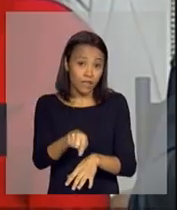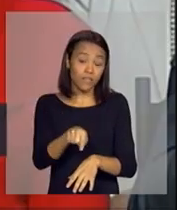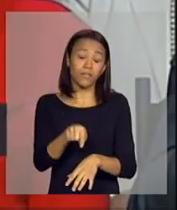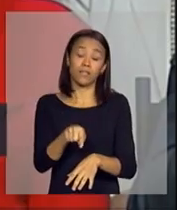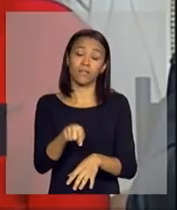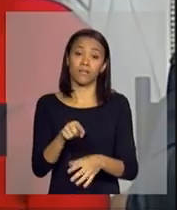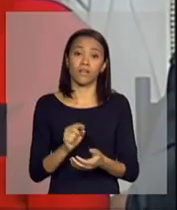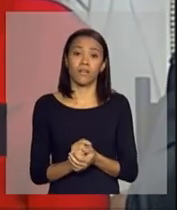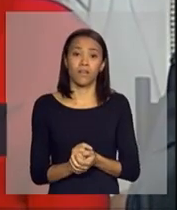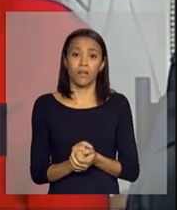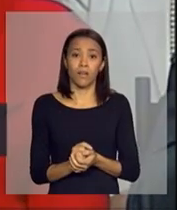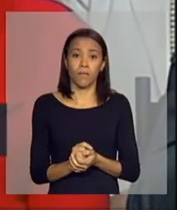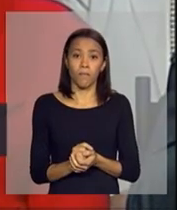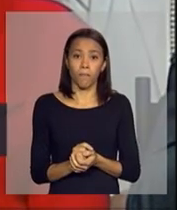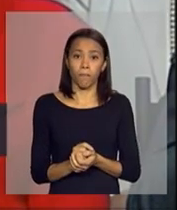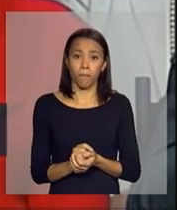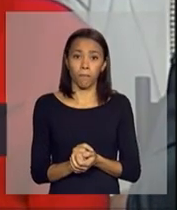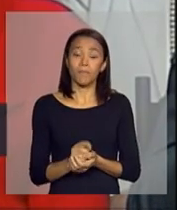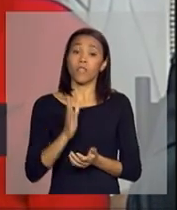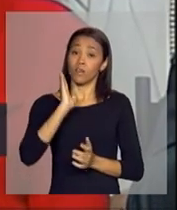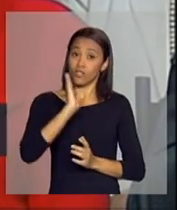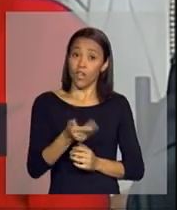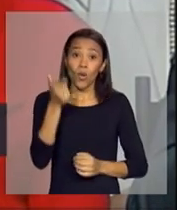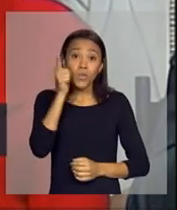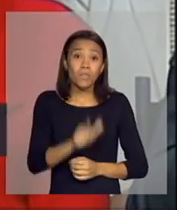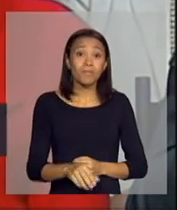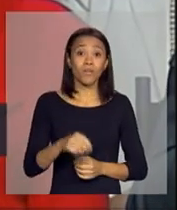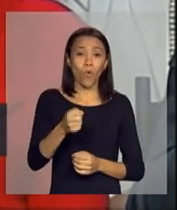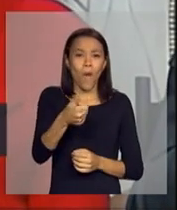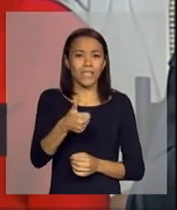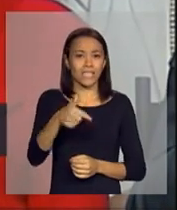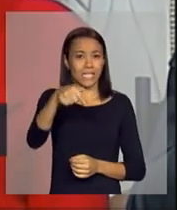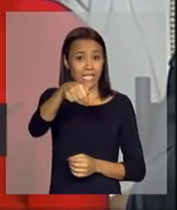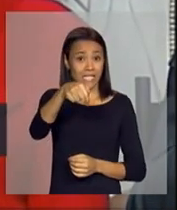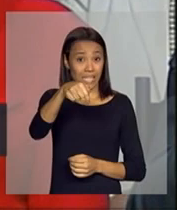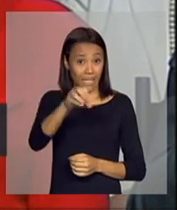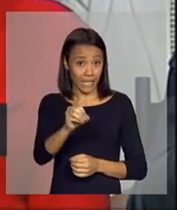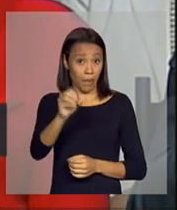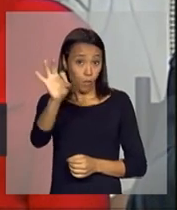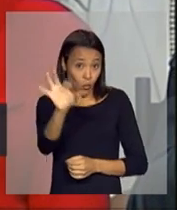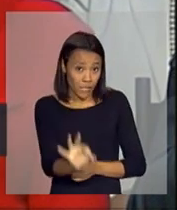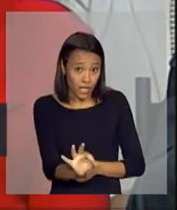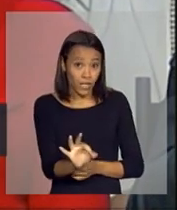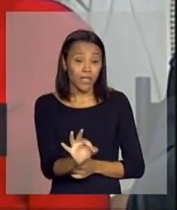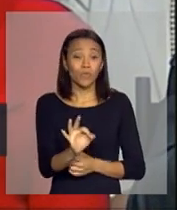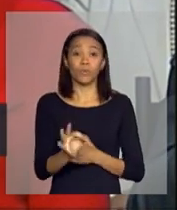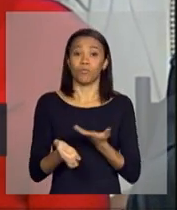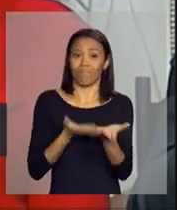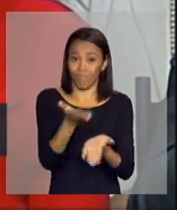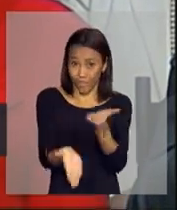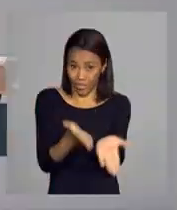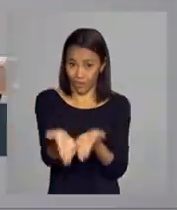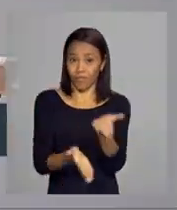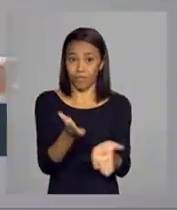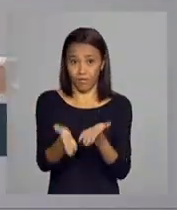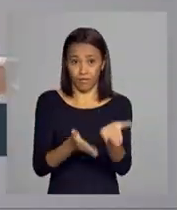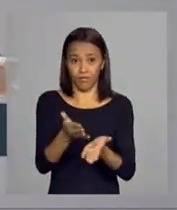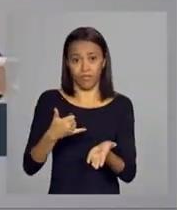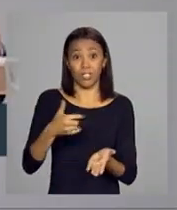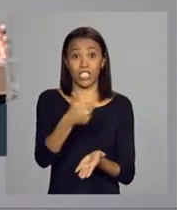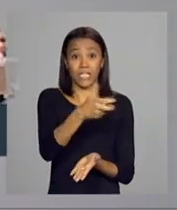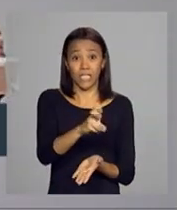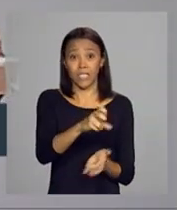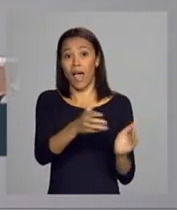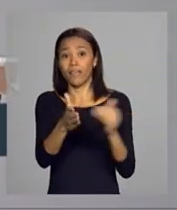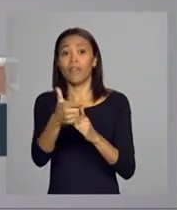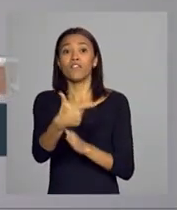presidente, já chegamos a quase 70% do público atendido de 15 a 29 anos, o que dá uma